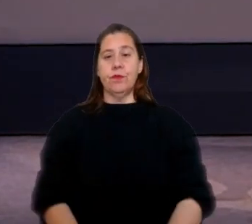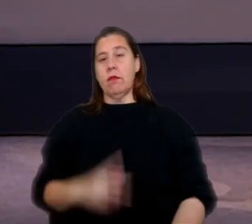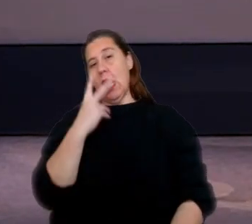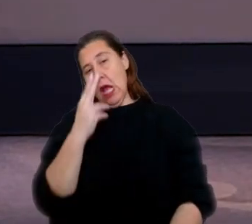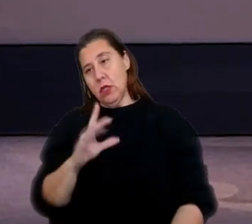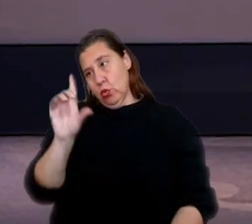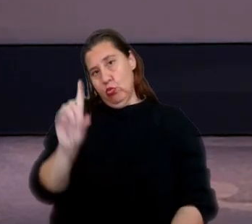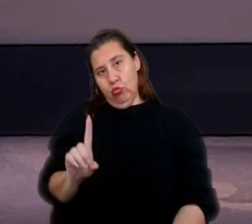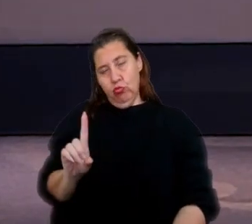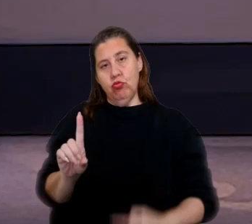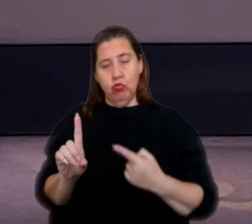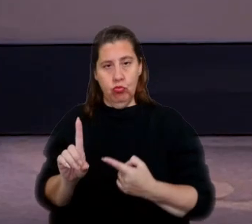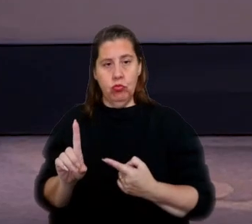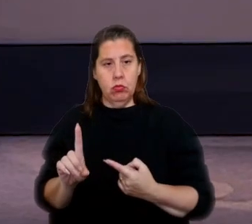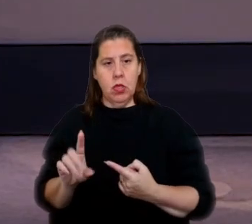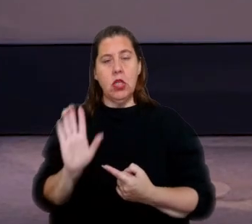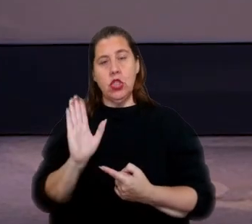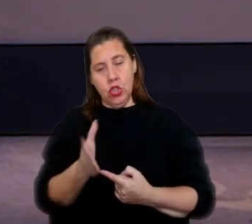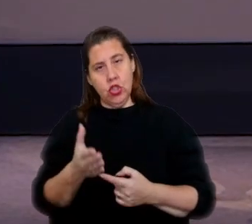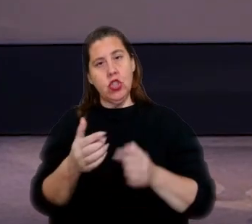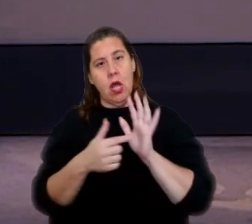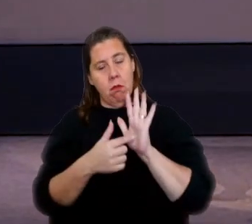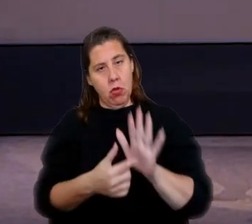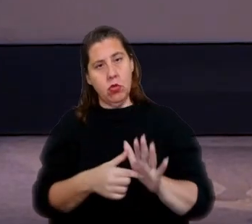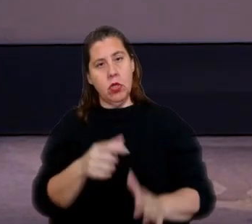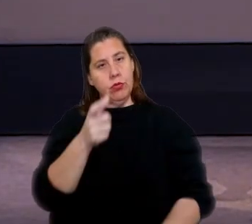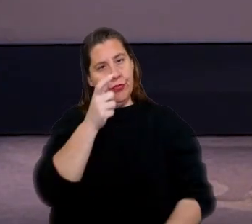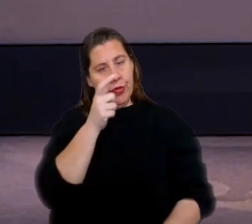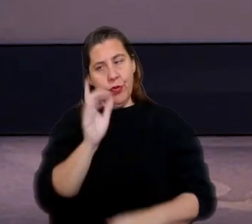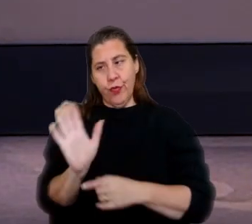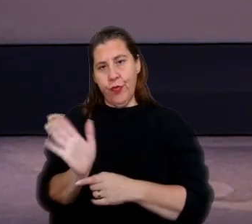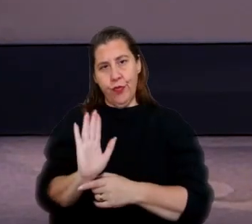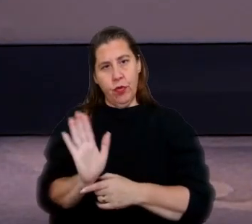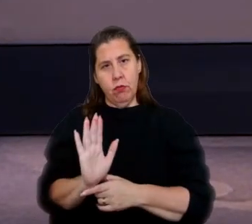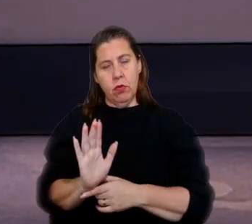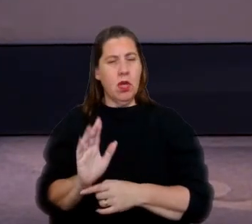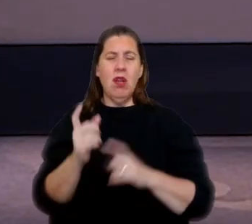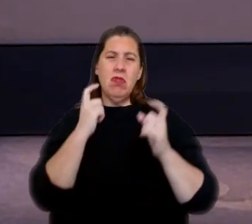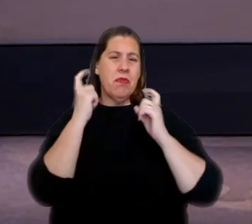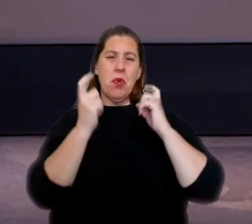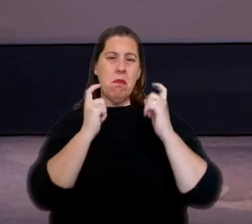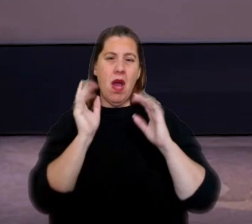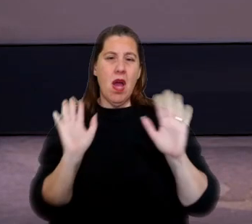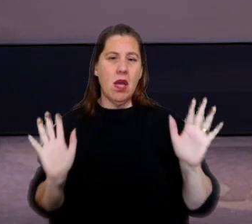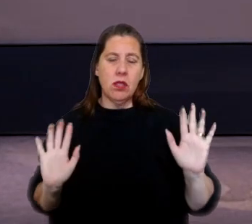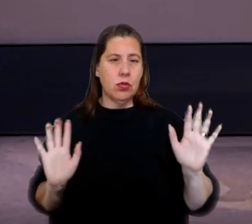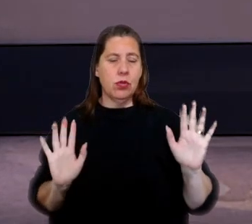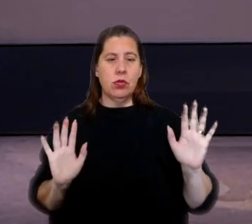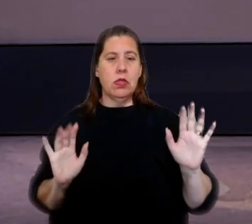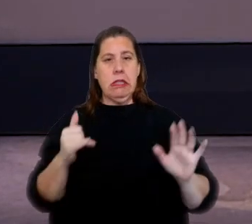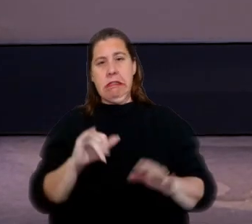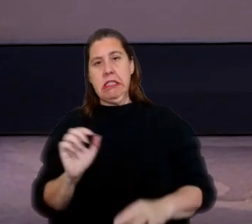Eu acho que o diretor, ele já falou isso e a gente vê no filme, né, que ele não está muito